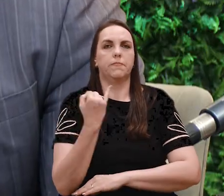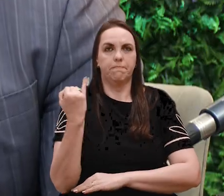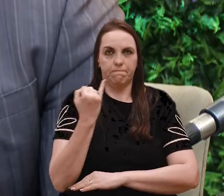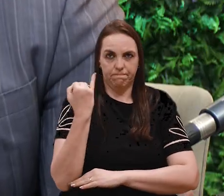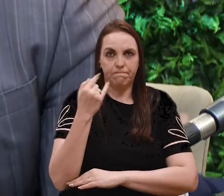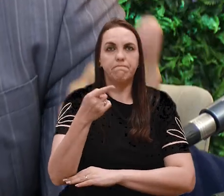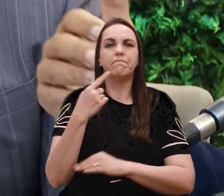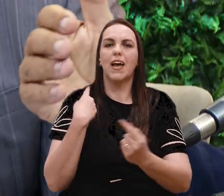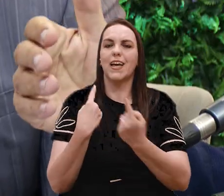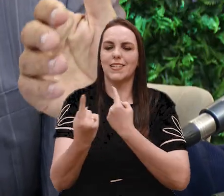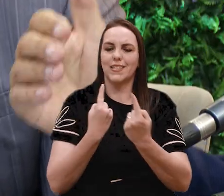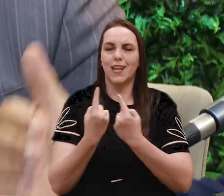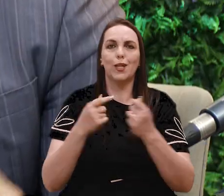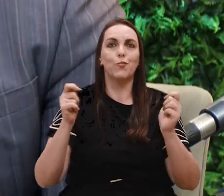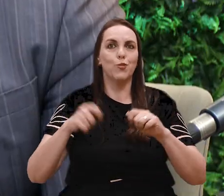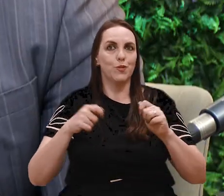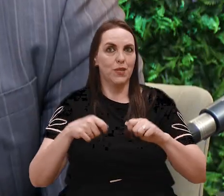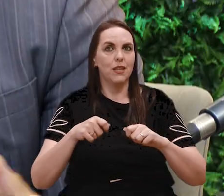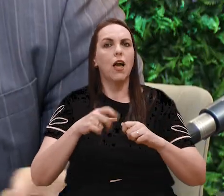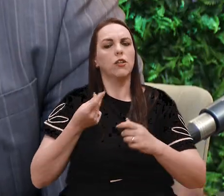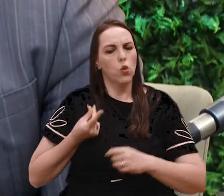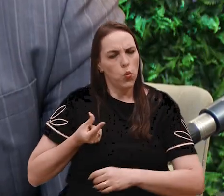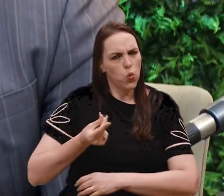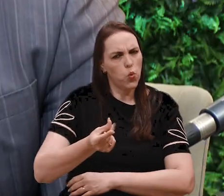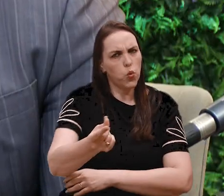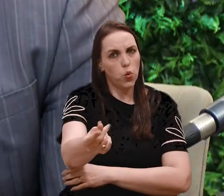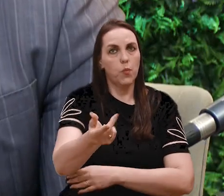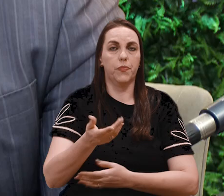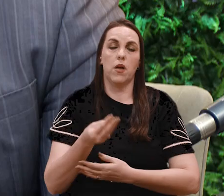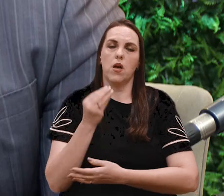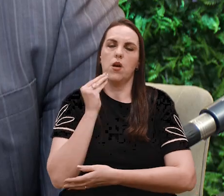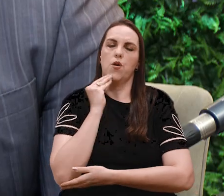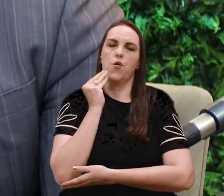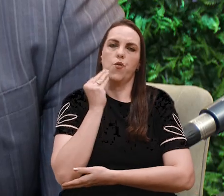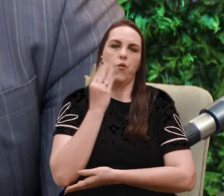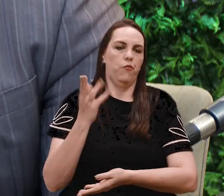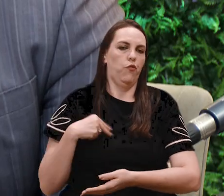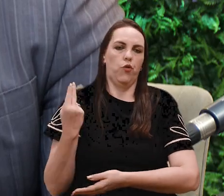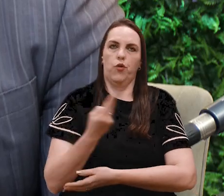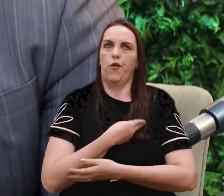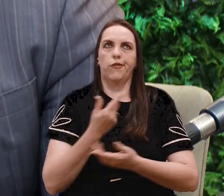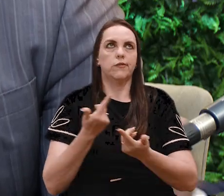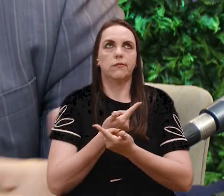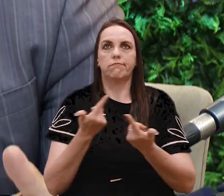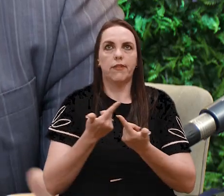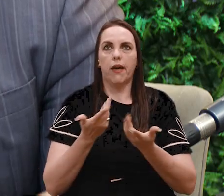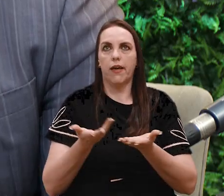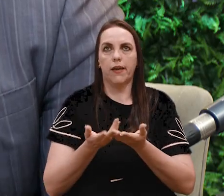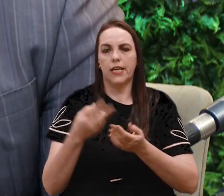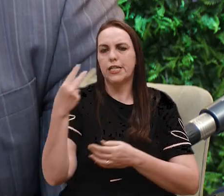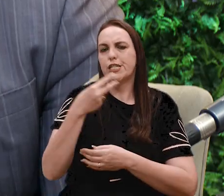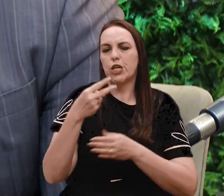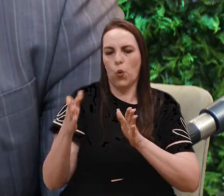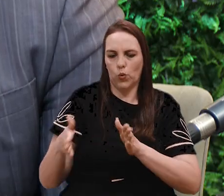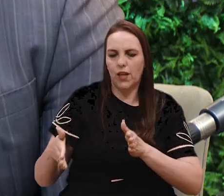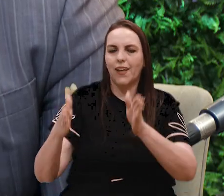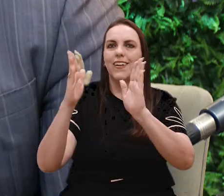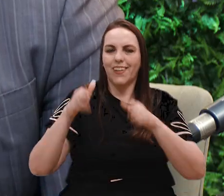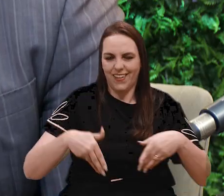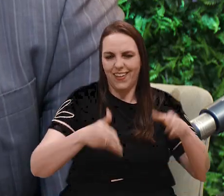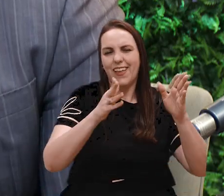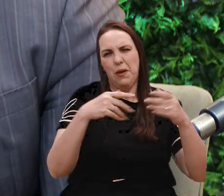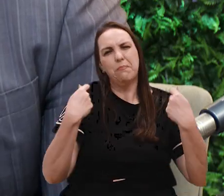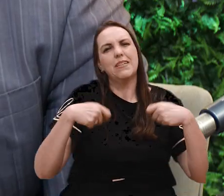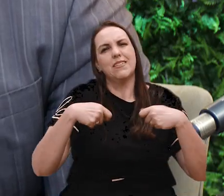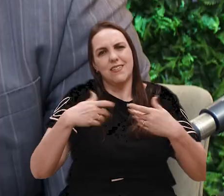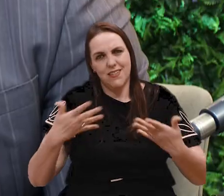essa estrada ela possa ter durabilidade. É claro que nós não vamos ter ali a segunda pista que nós precisamos, talvez não